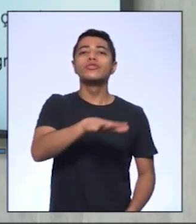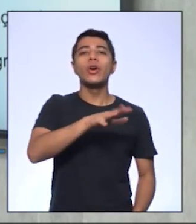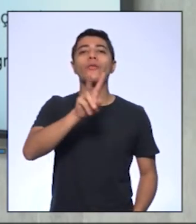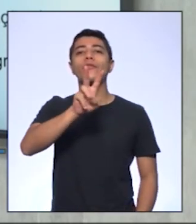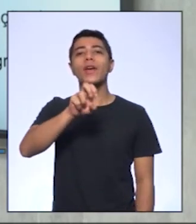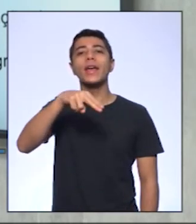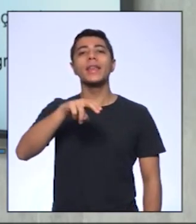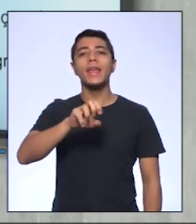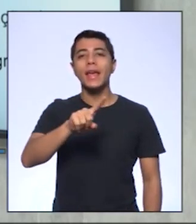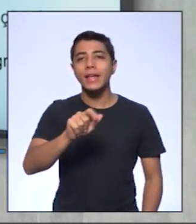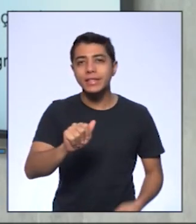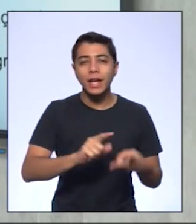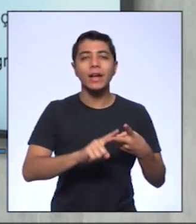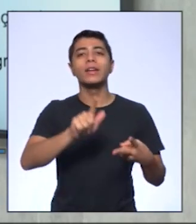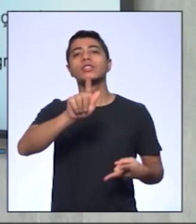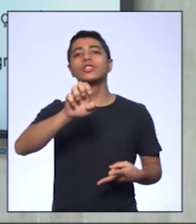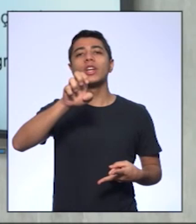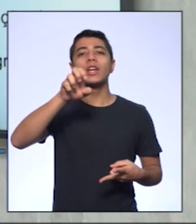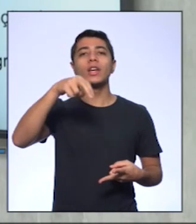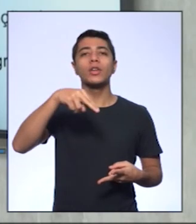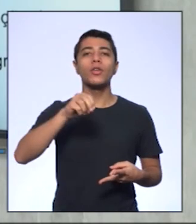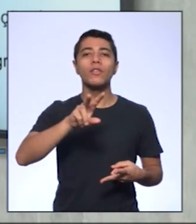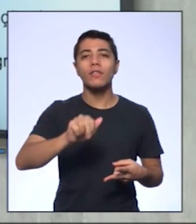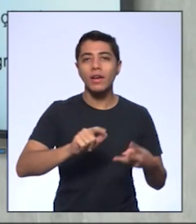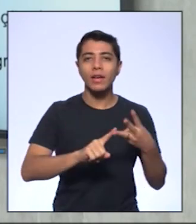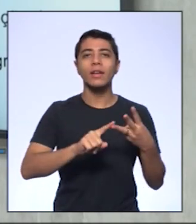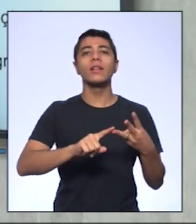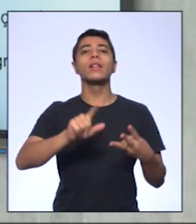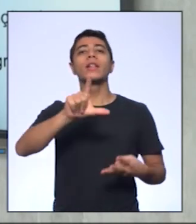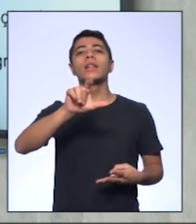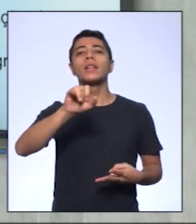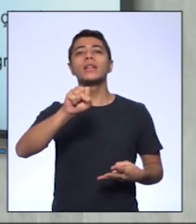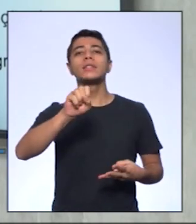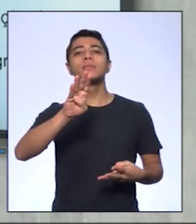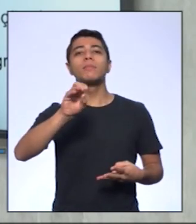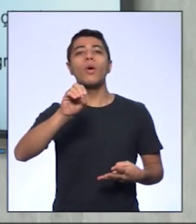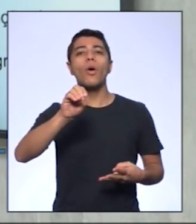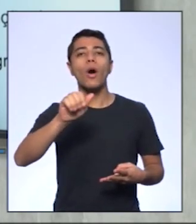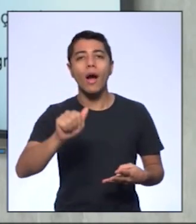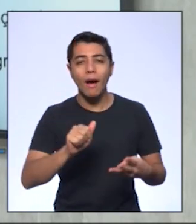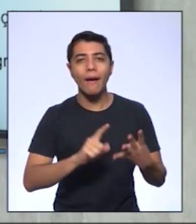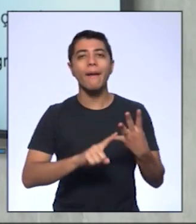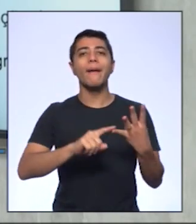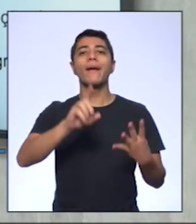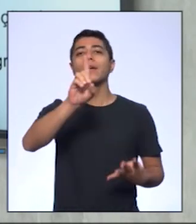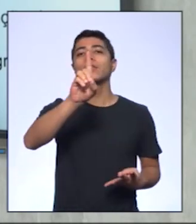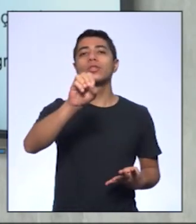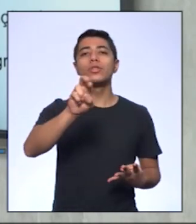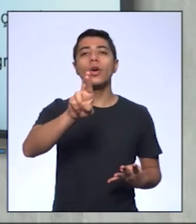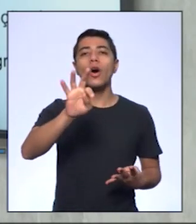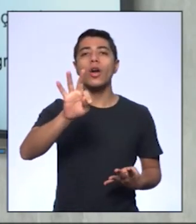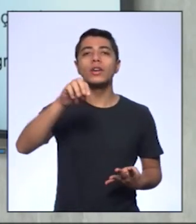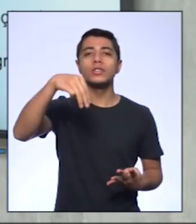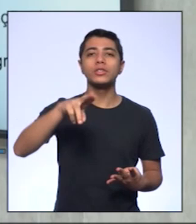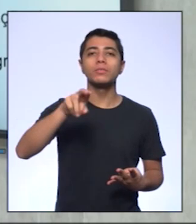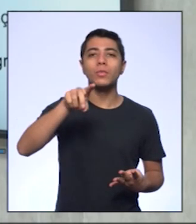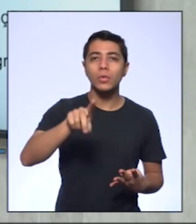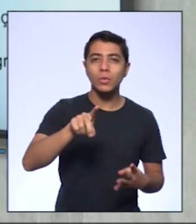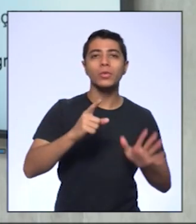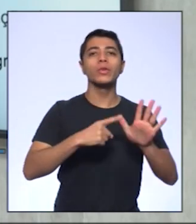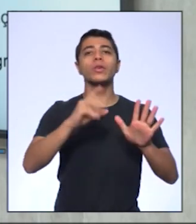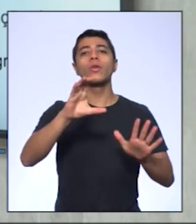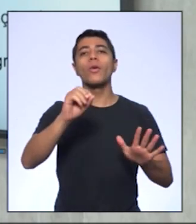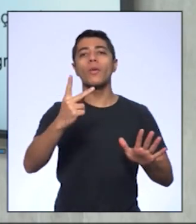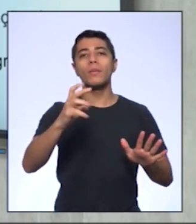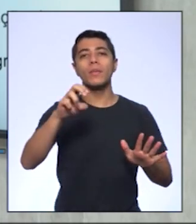França, Lisboa em Portugal. No norte tinha Dortmund, que era gigantesca, Copenhague, Londres foi um grande